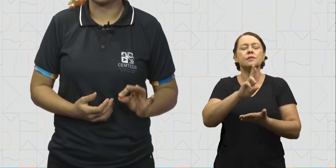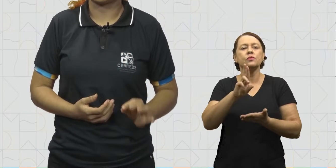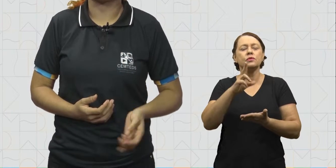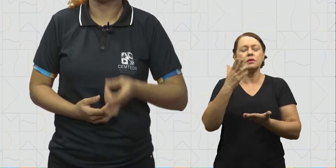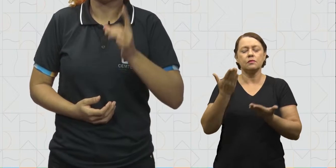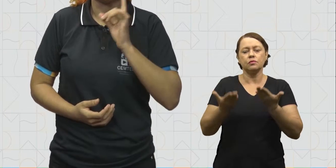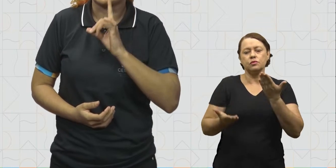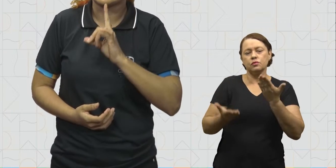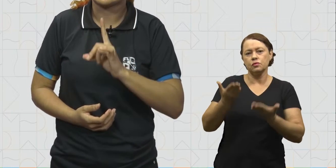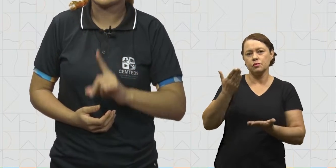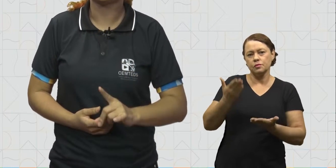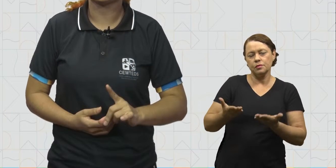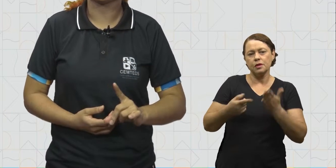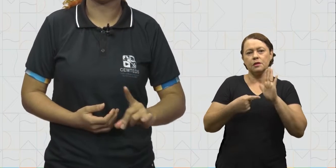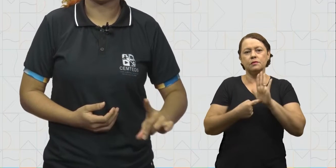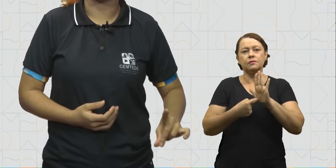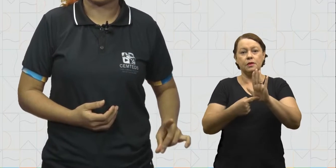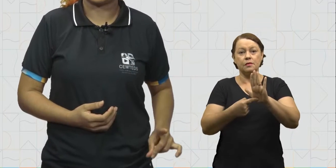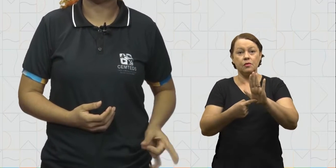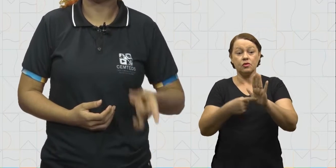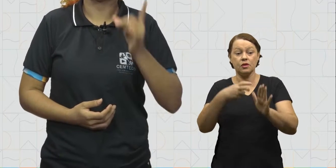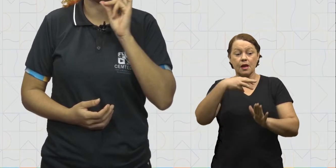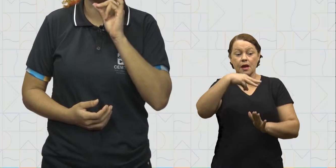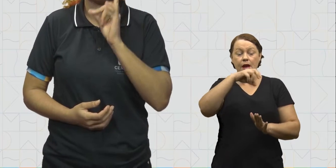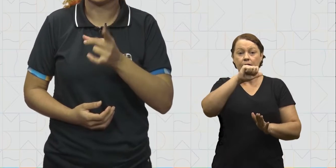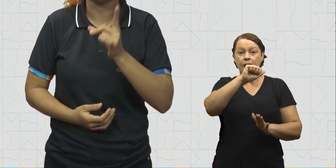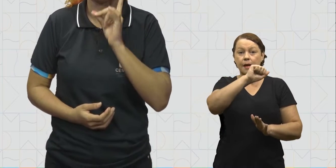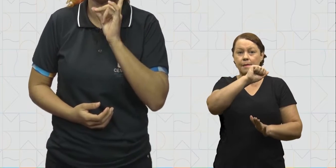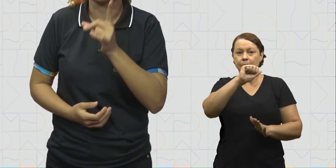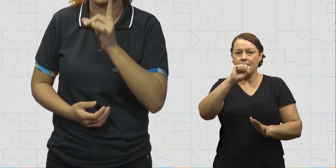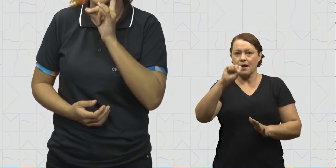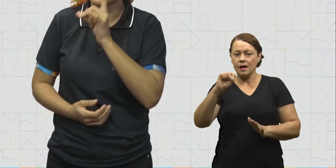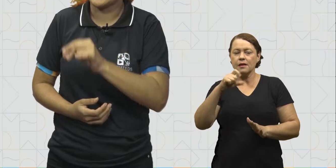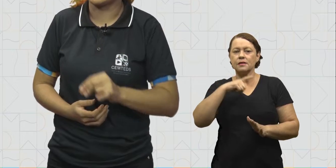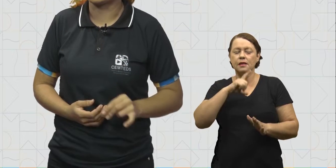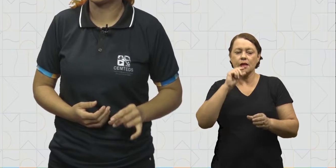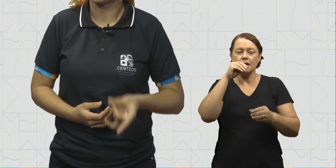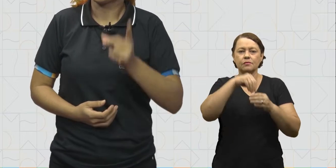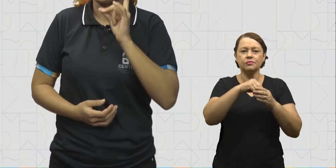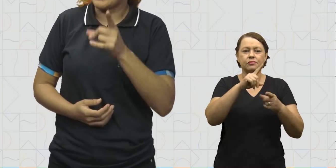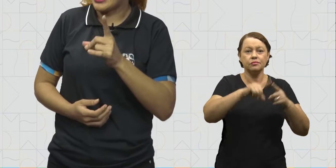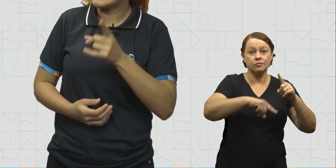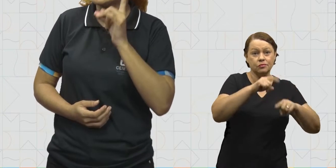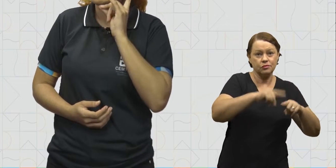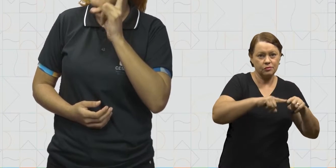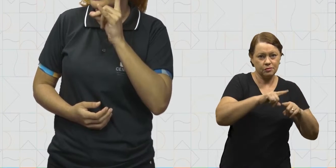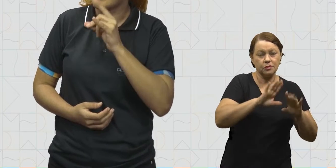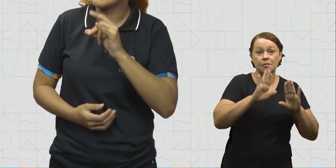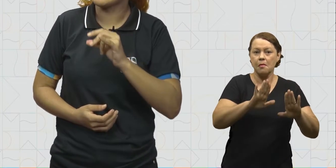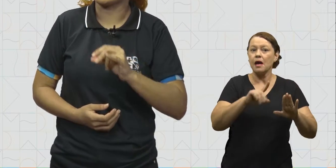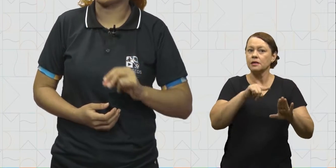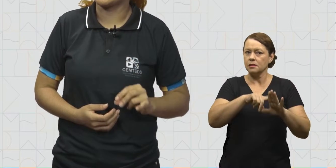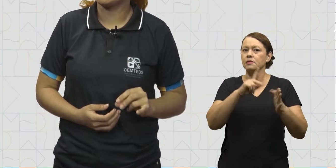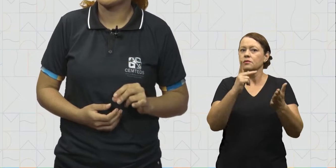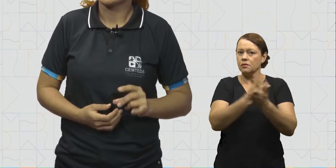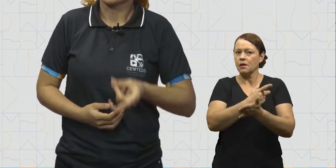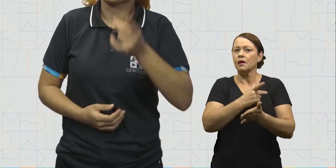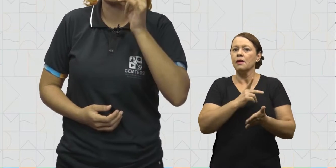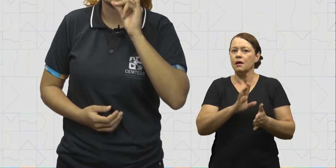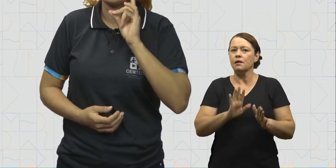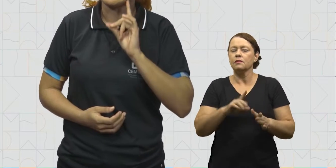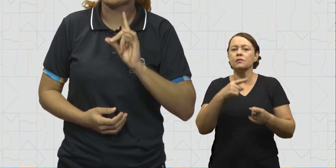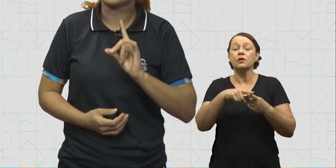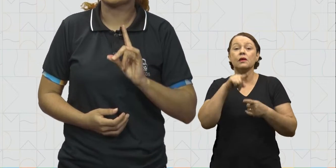definição de peso para destacar a massa presente nos objetos, mas isso é errado, hein?